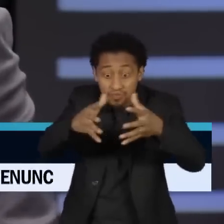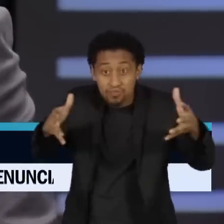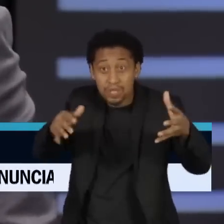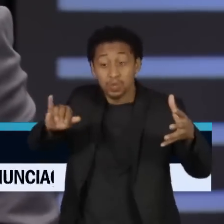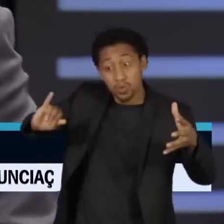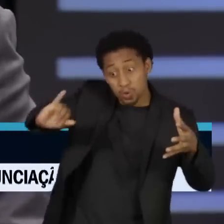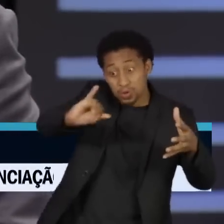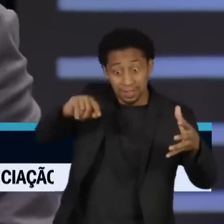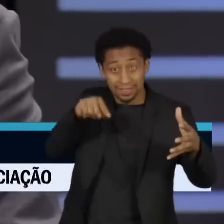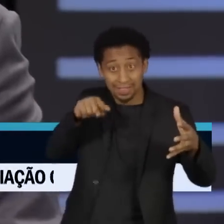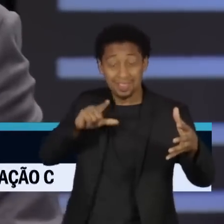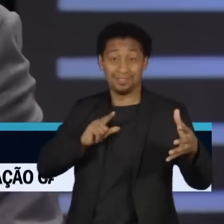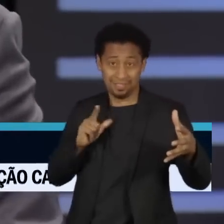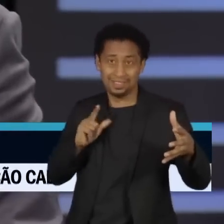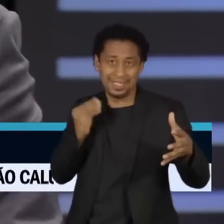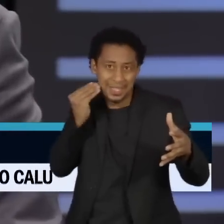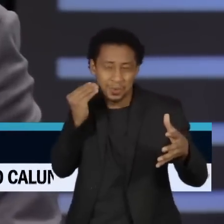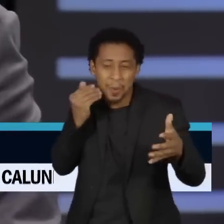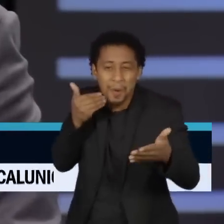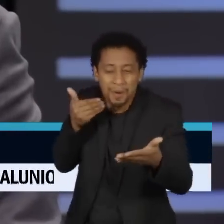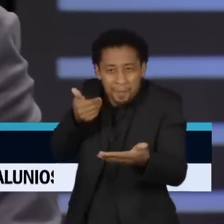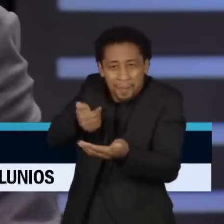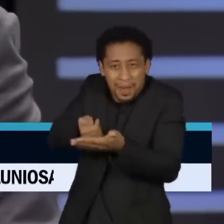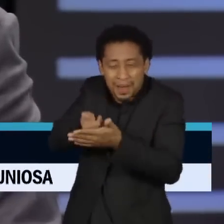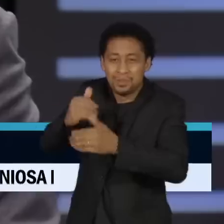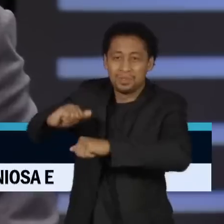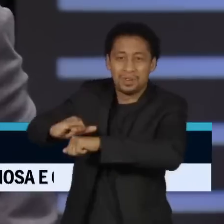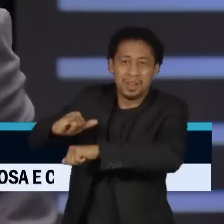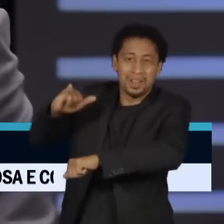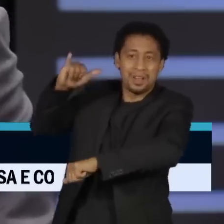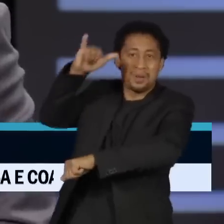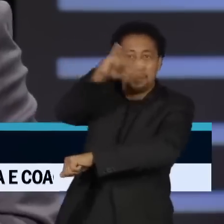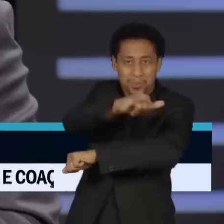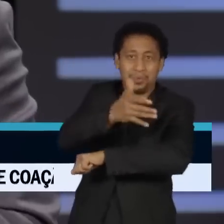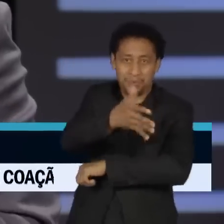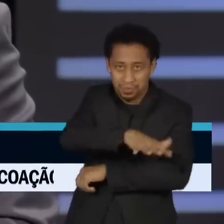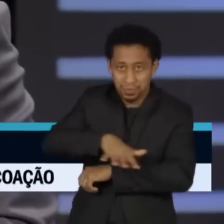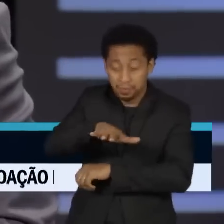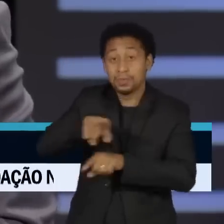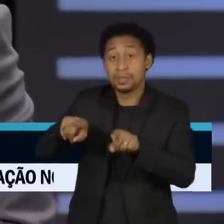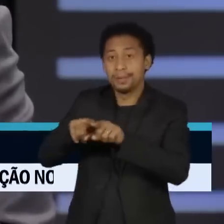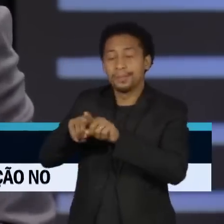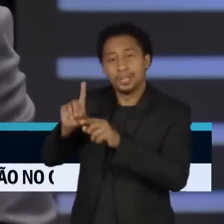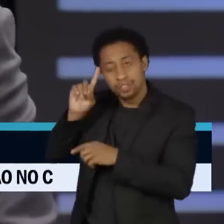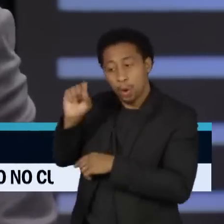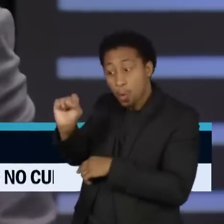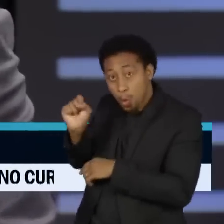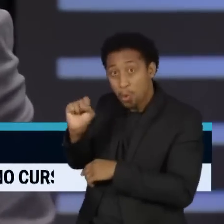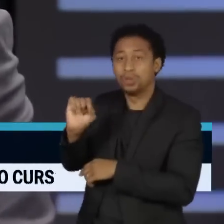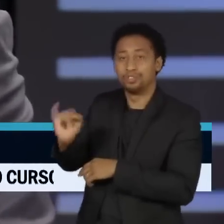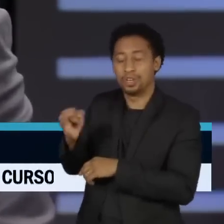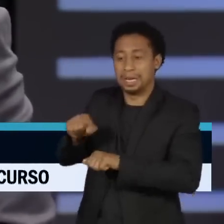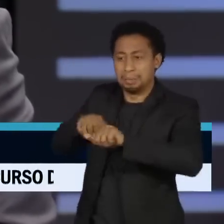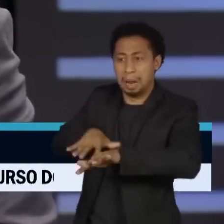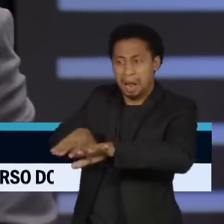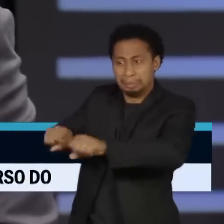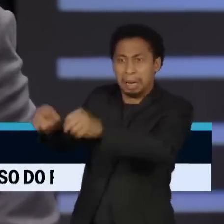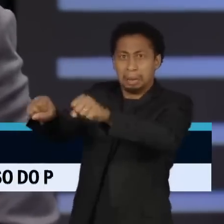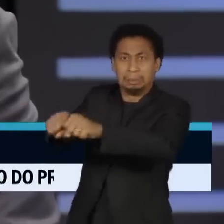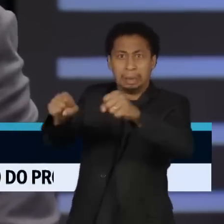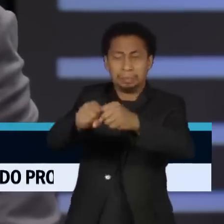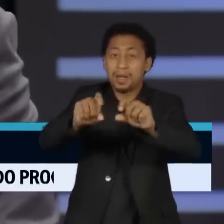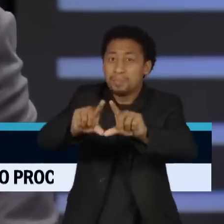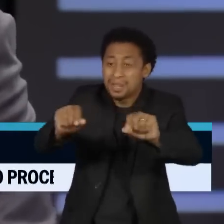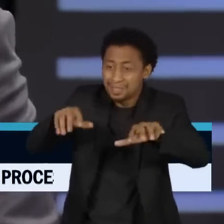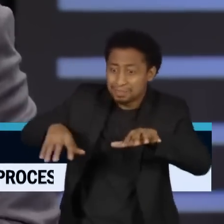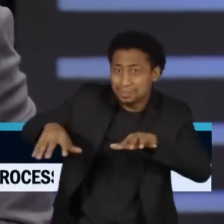dos prédios do Supremo, do Congresso e do Palácio do Planalto no dia 8 de janeiro. Tivemos uma minuta golpista encontrada na casa do